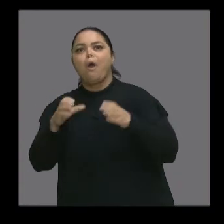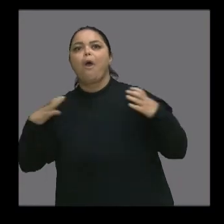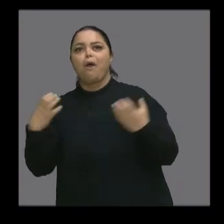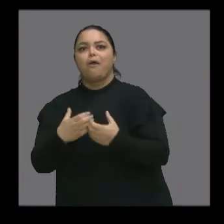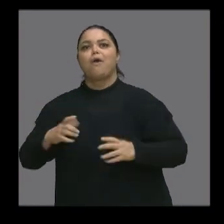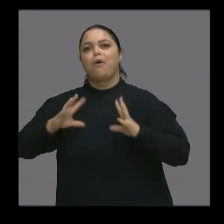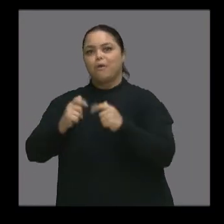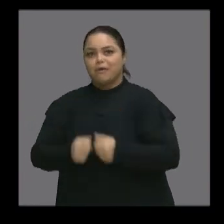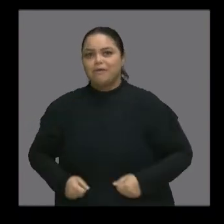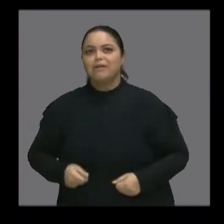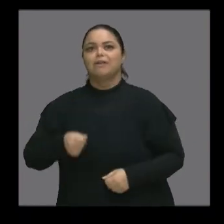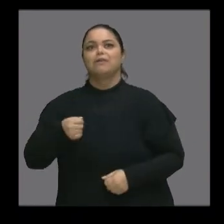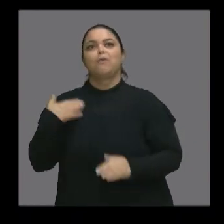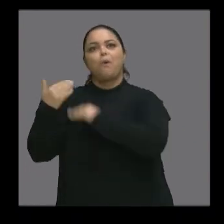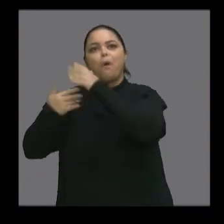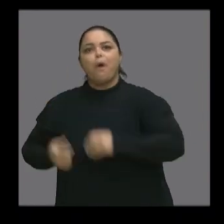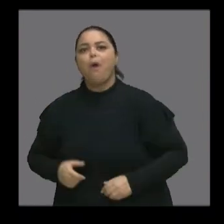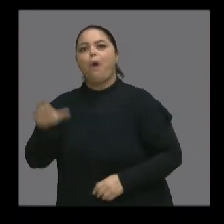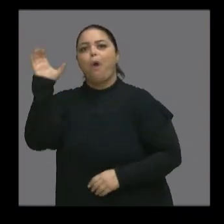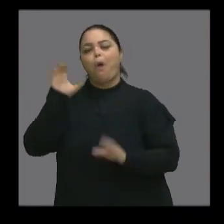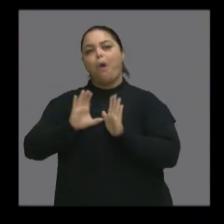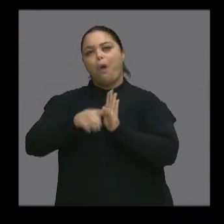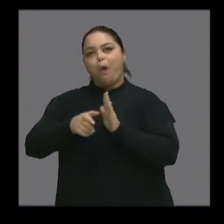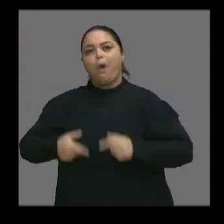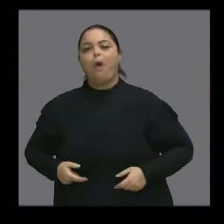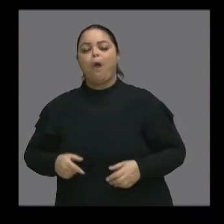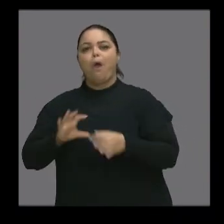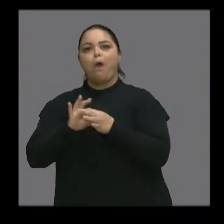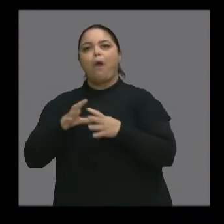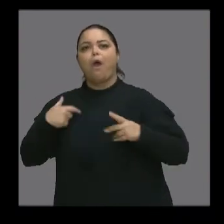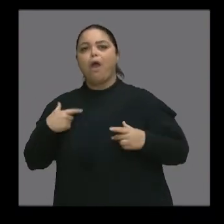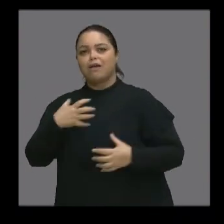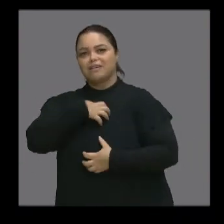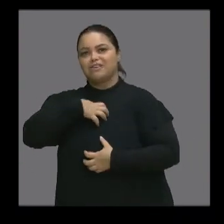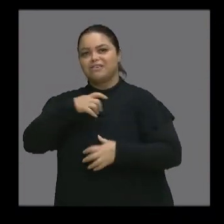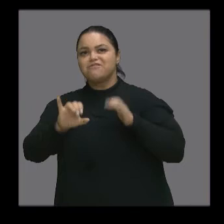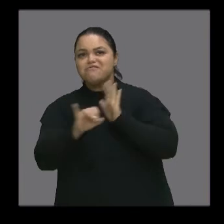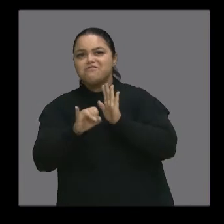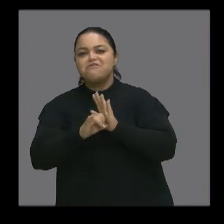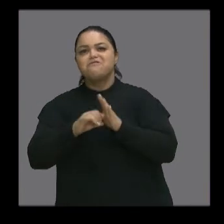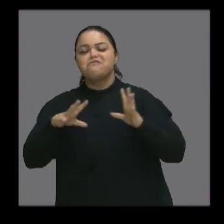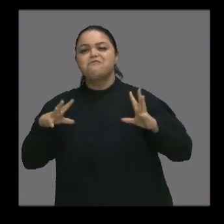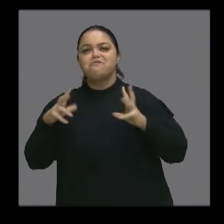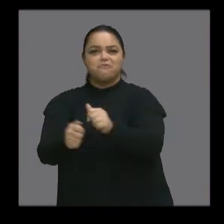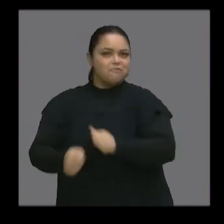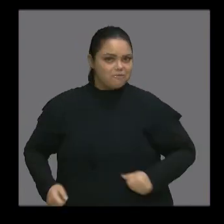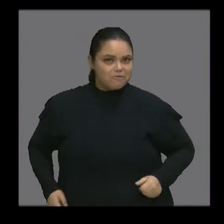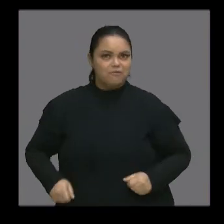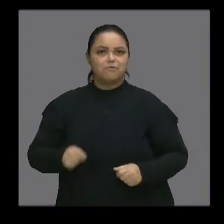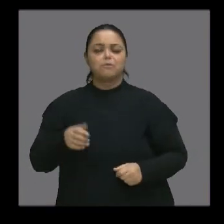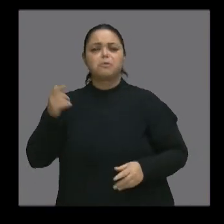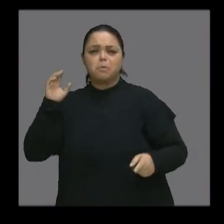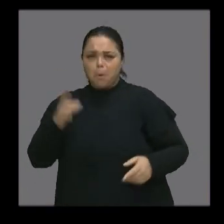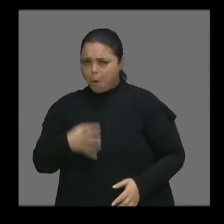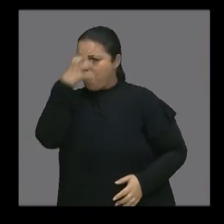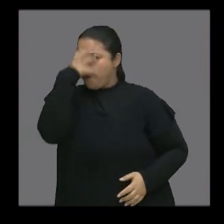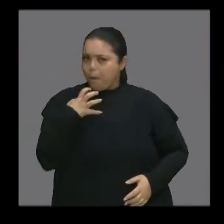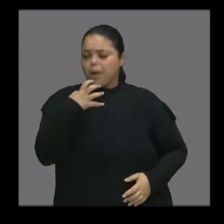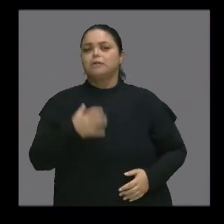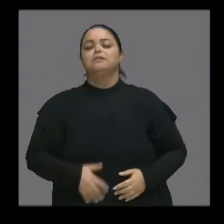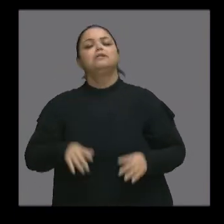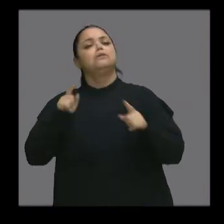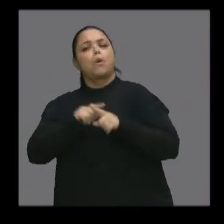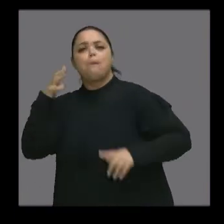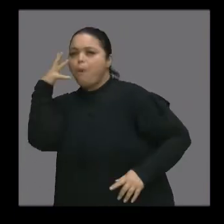todo a construir um conceito de identidade coletiva, de uma identidade comunitária. E isso é muito sério, isso é muito